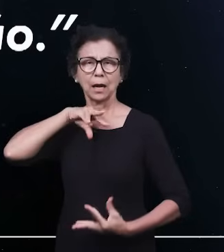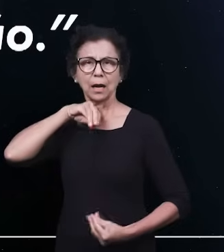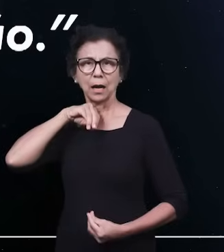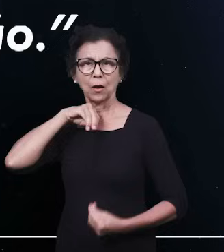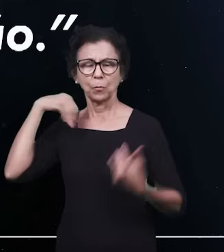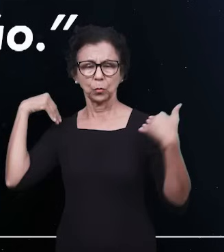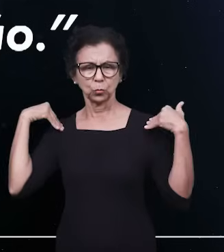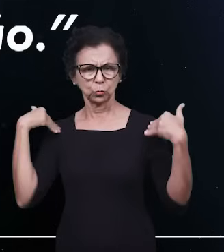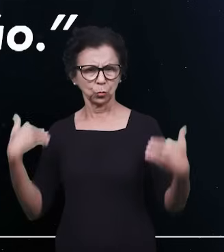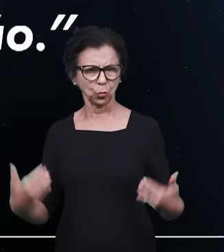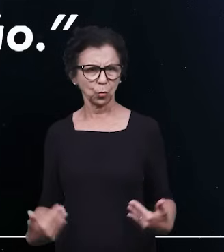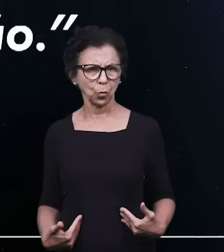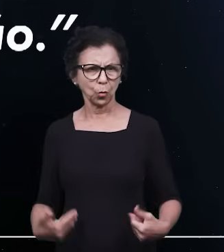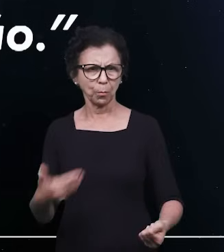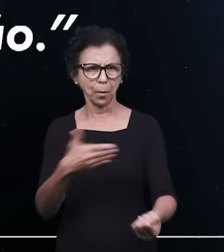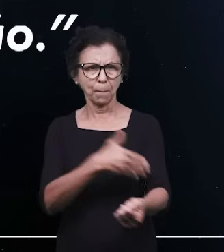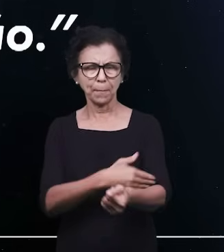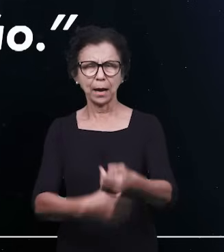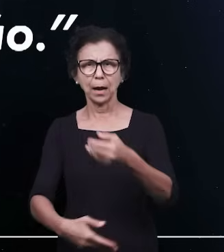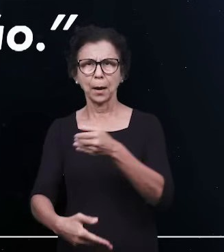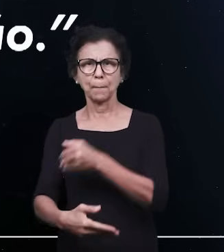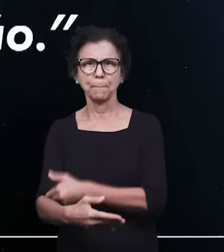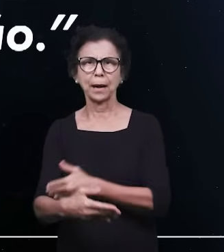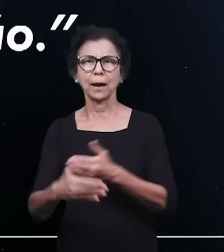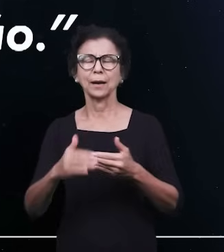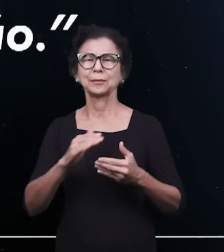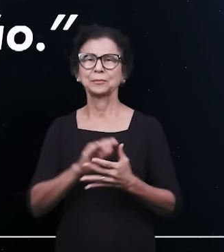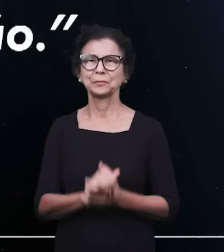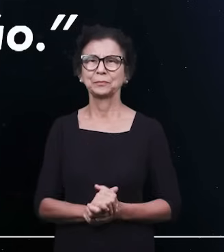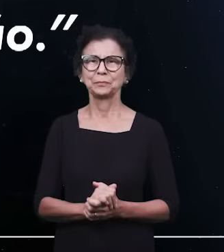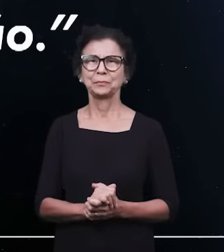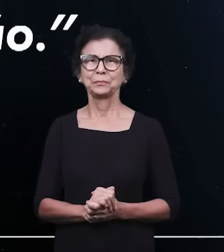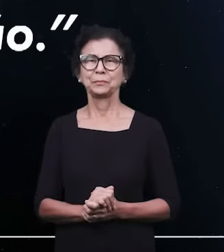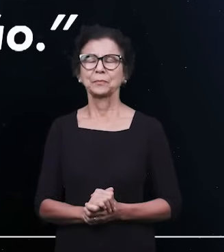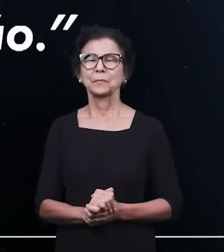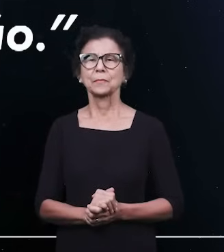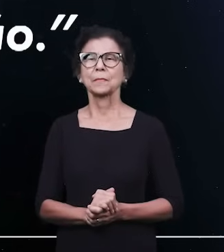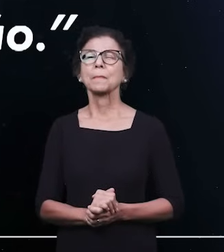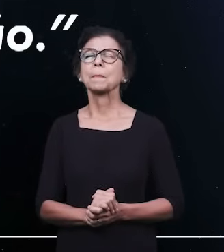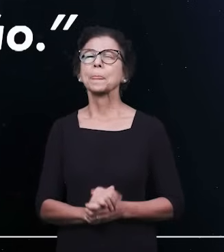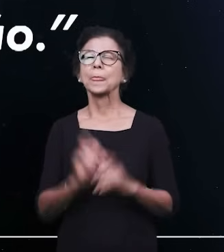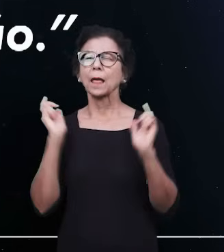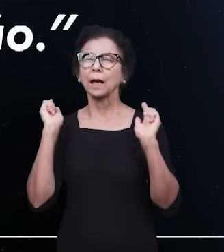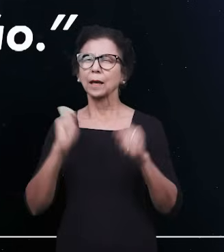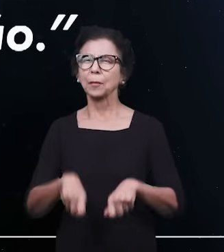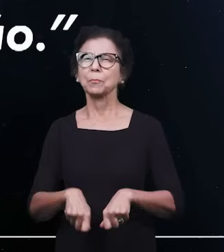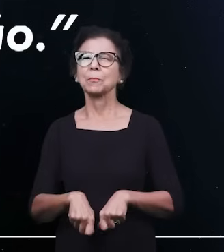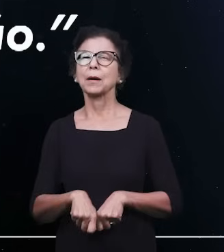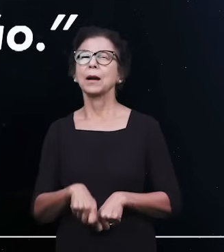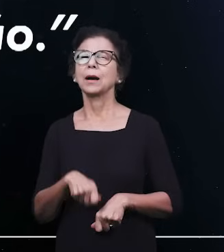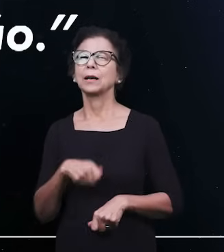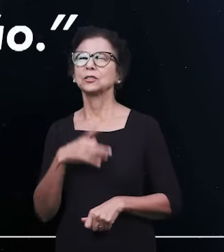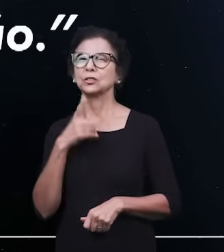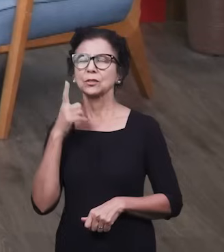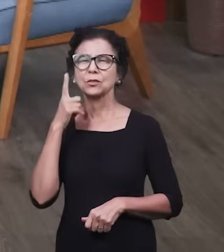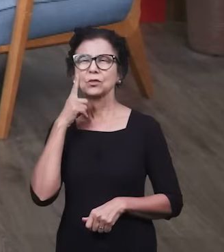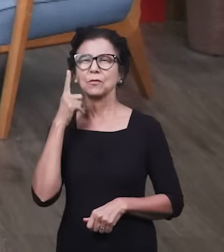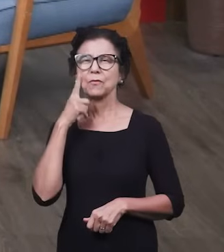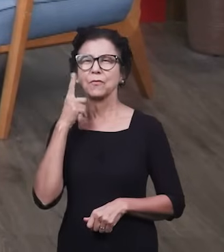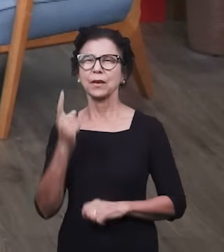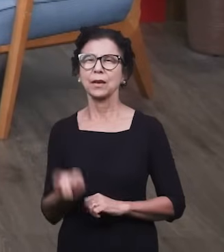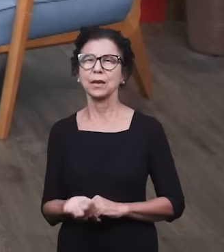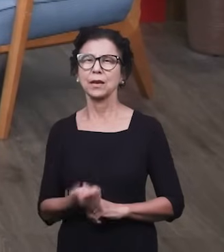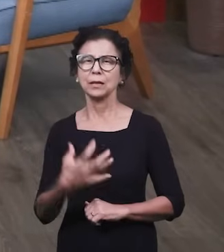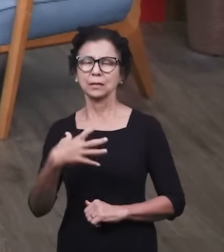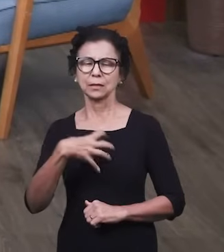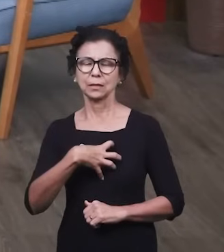juntas e medulas, e é apta para discernir os pensamentos e intenções do coração. Glórias a Deus. Glória a Jesus